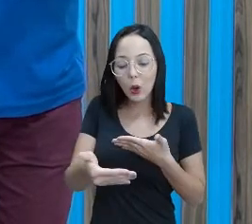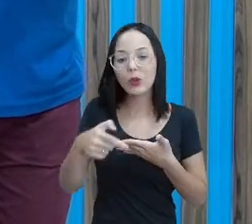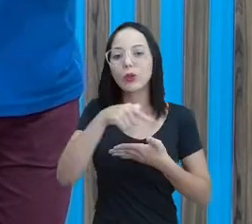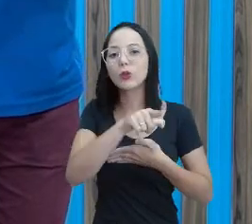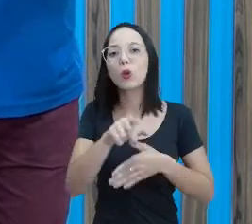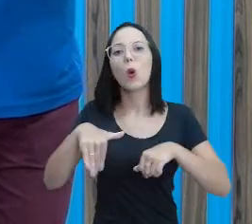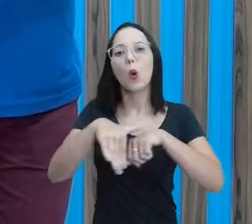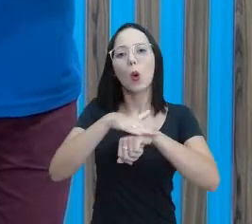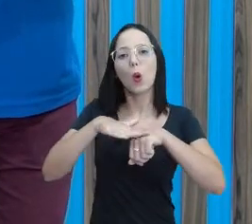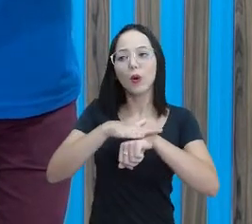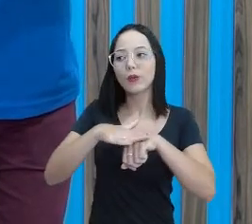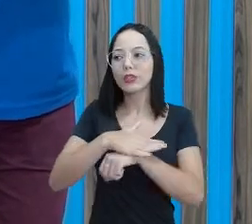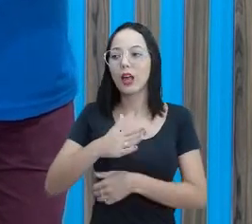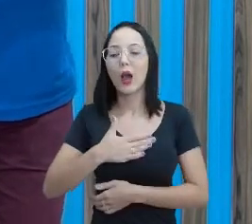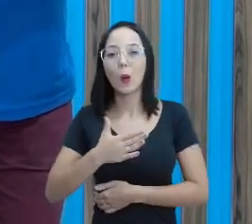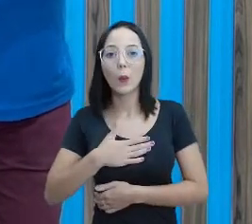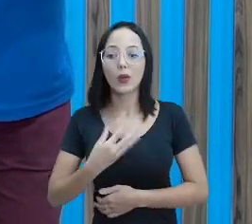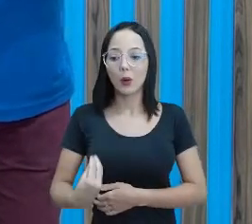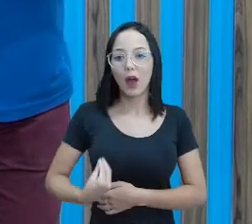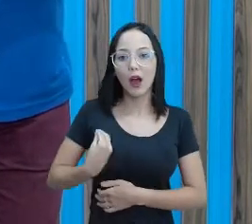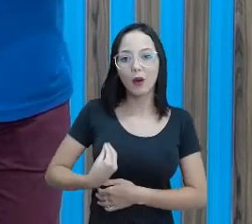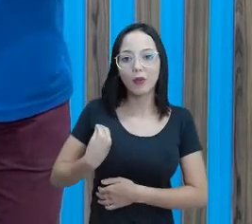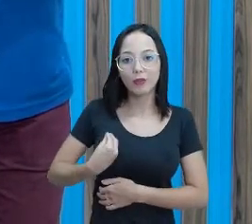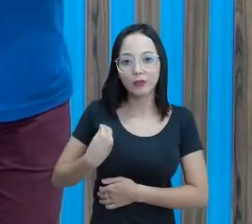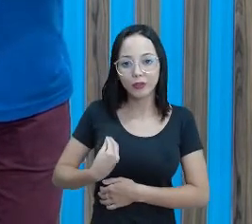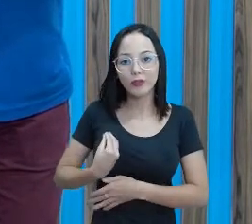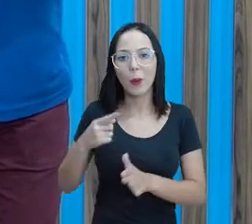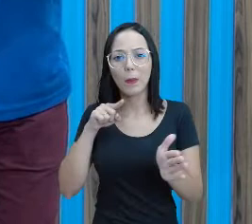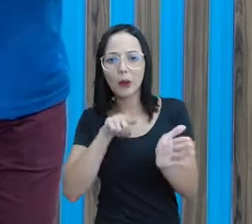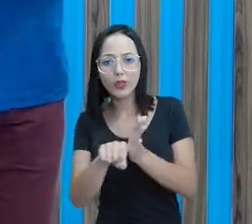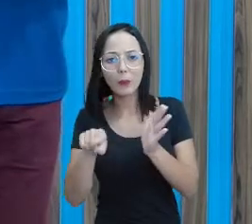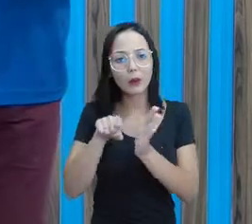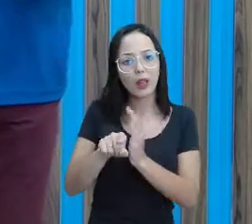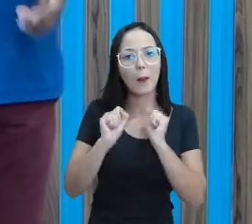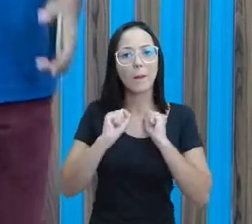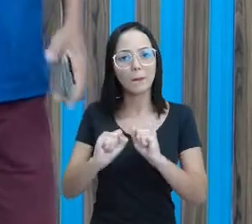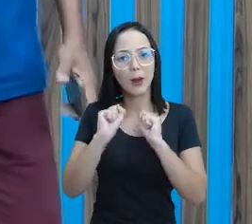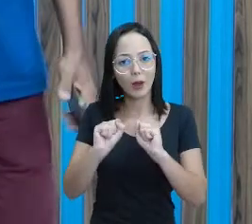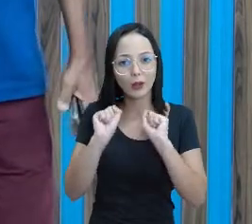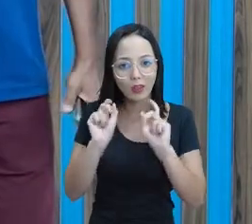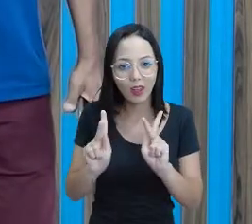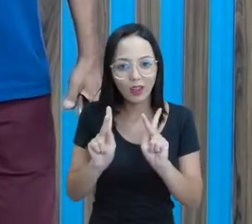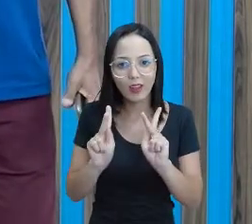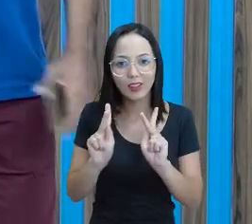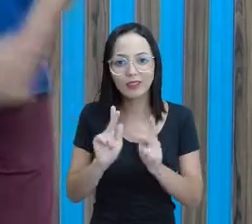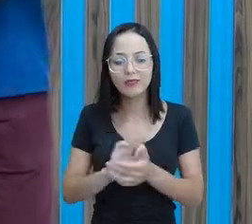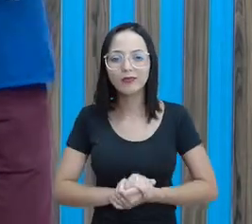chegar e falar comigo ao vivo, na hora, perguntar na hora. Eita!